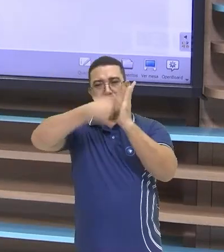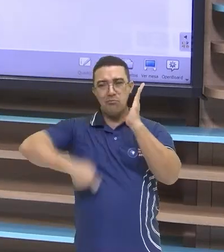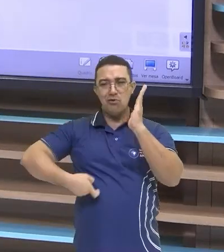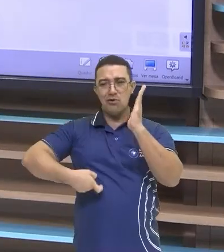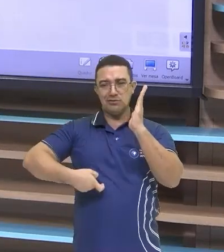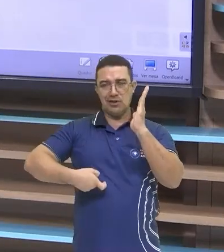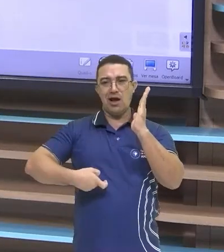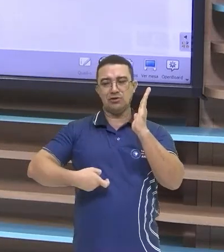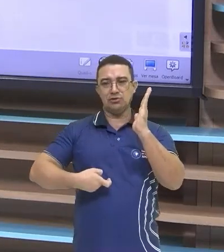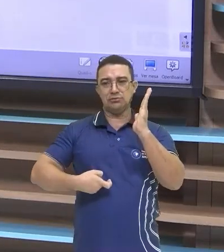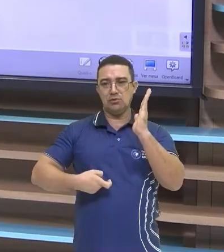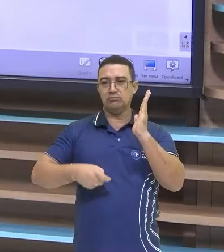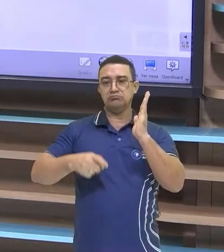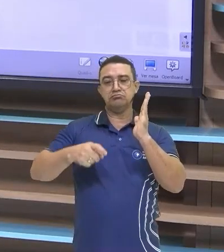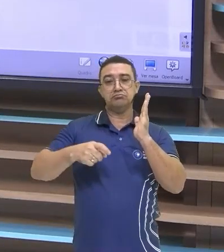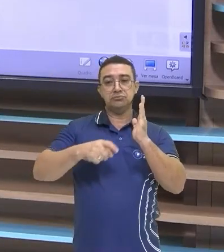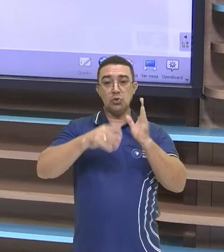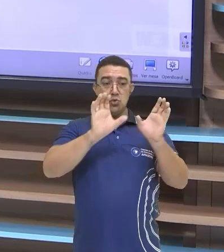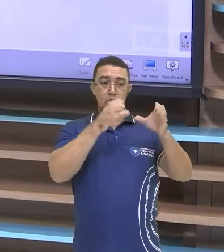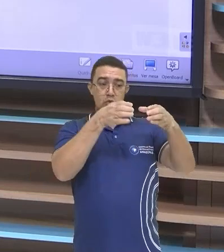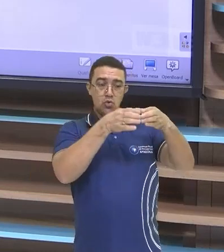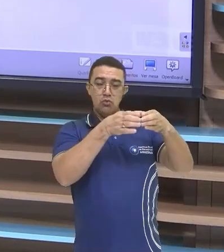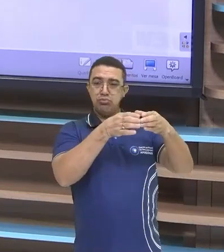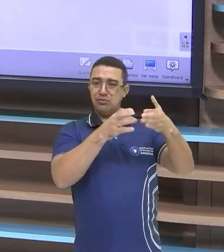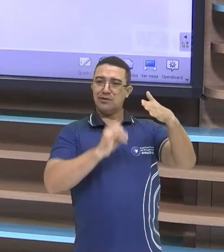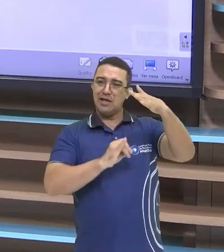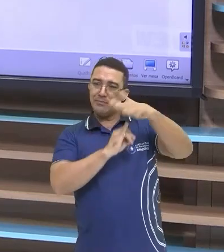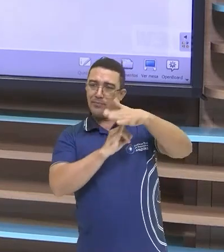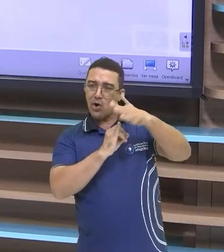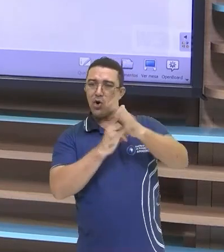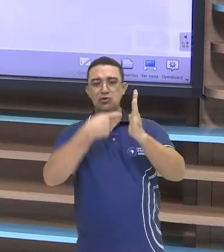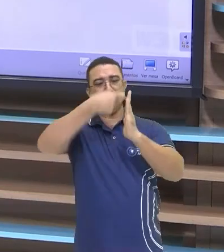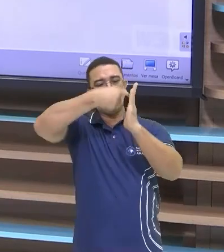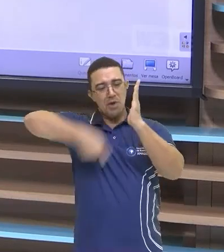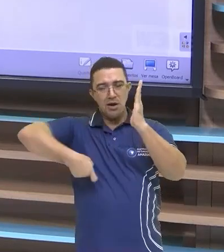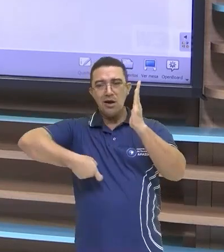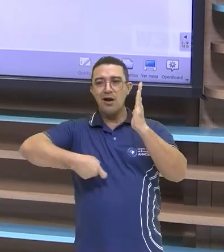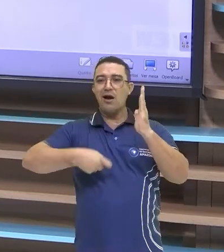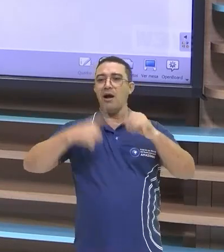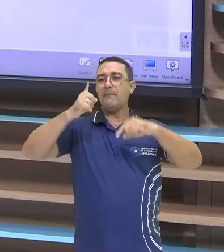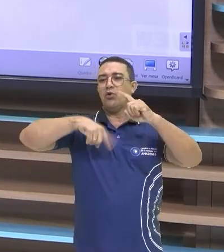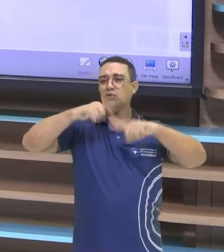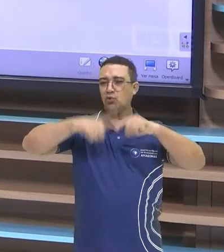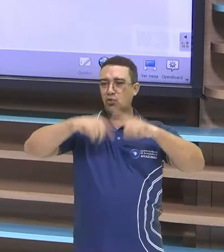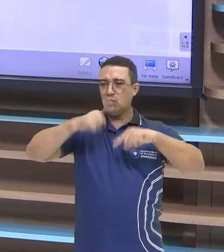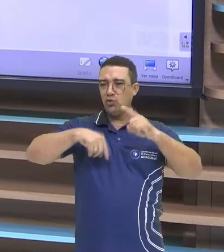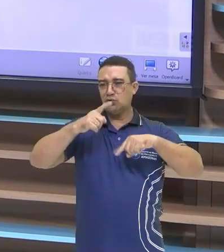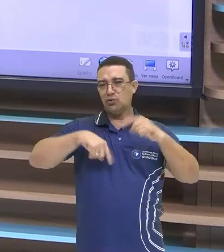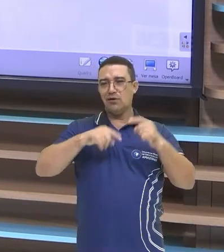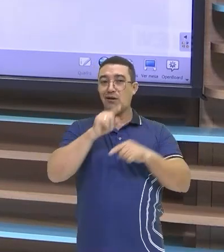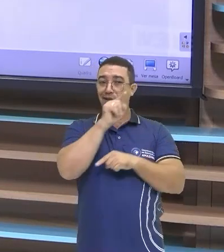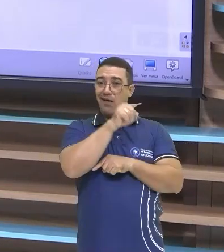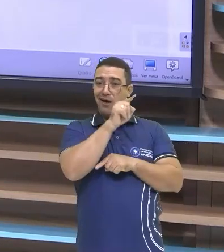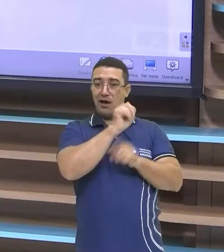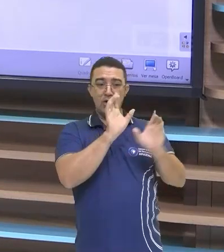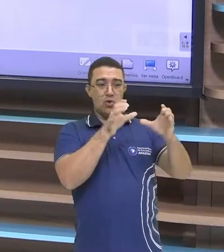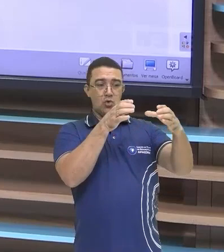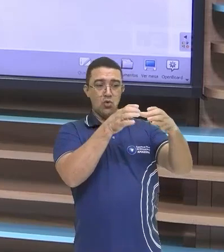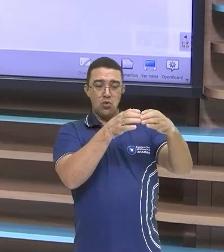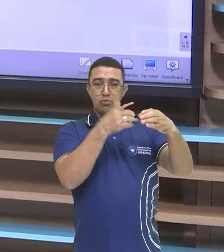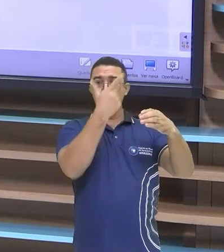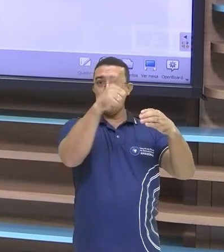as tarifas alfandegárias? São os impostos cobrados para que os produtos produzidos em